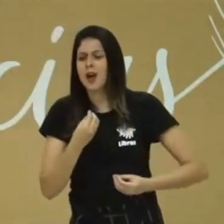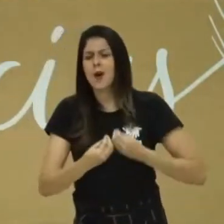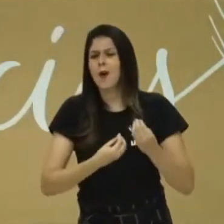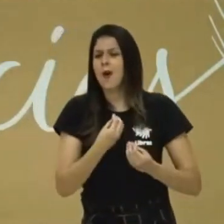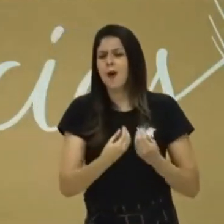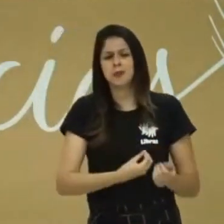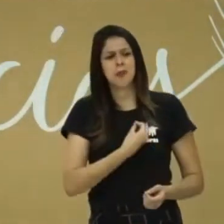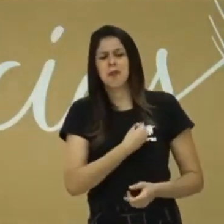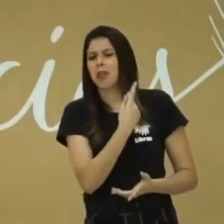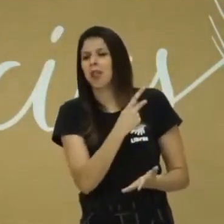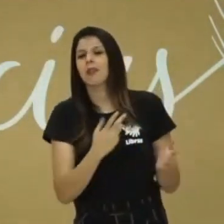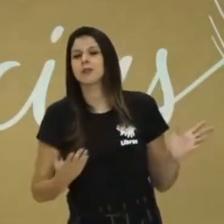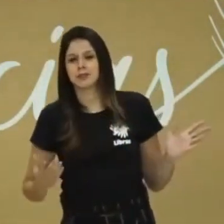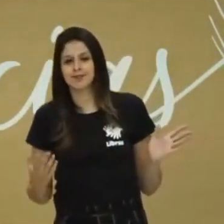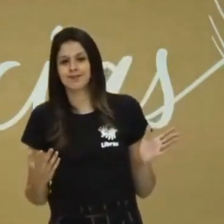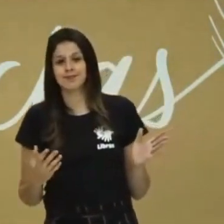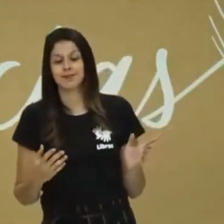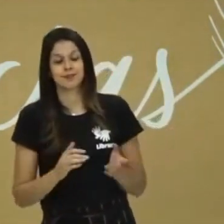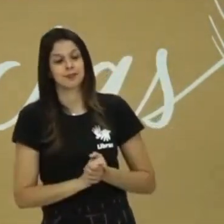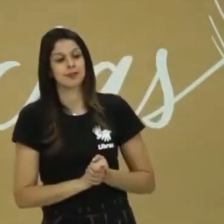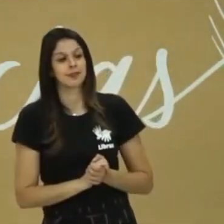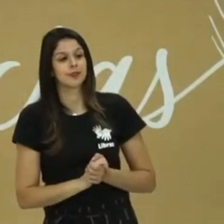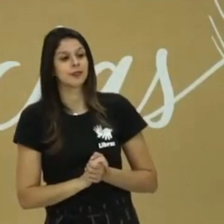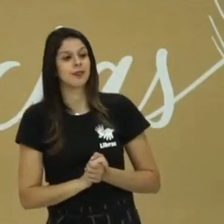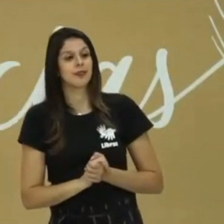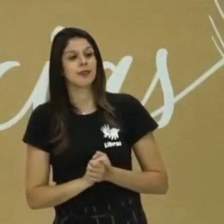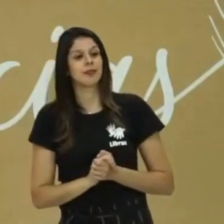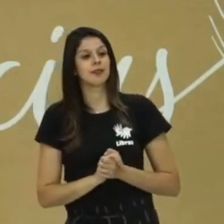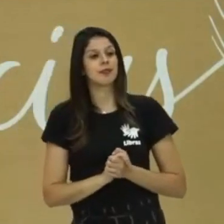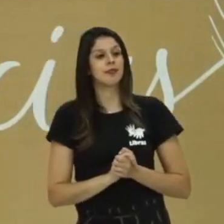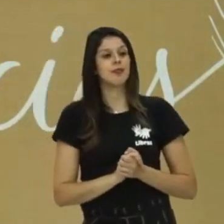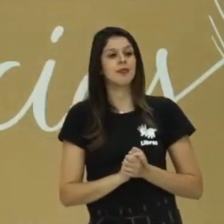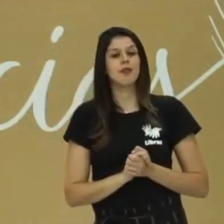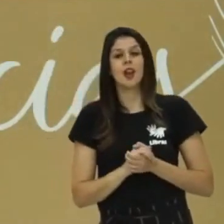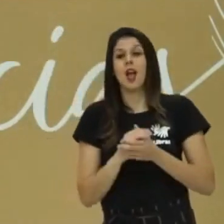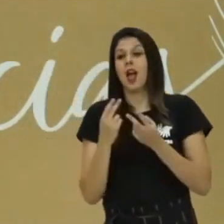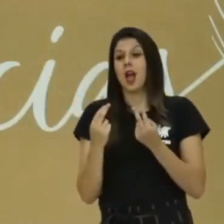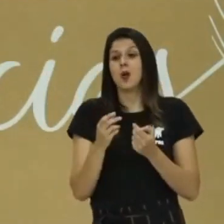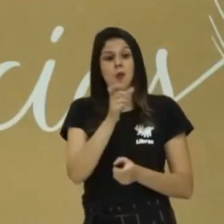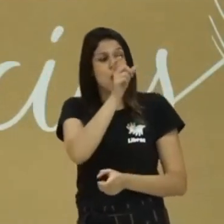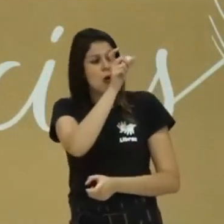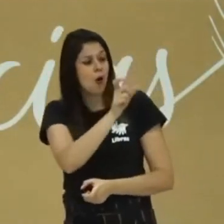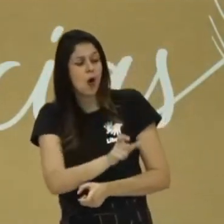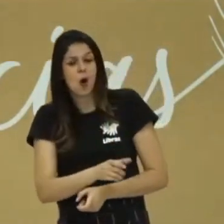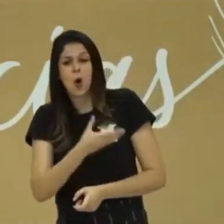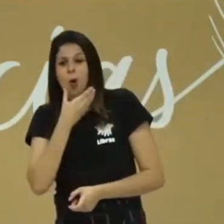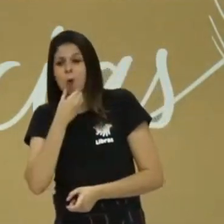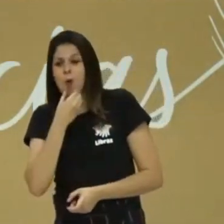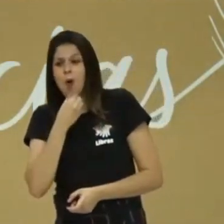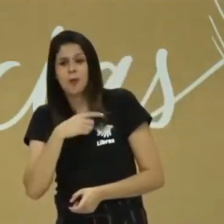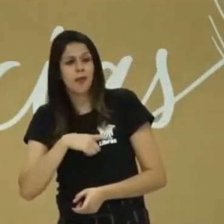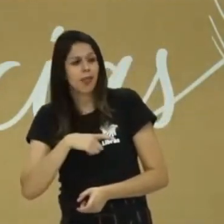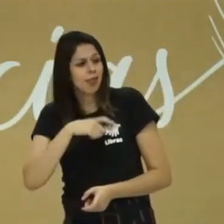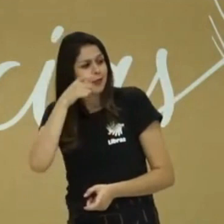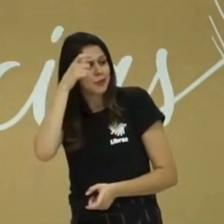que será essa pessoa e isso vai ser uma Encarnação de um homem endiabrado desde a